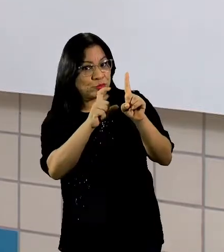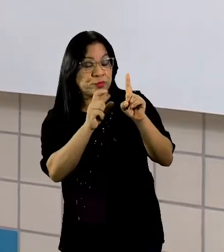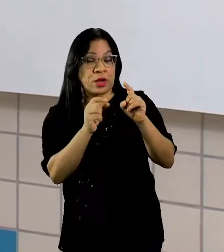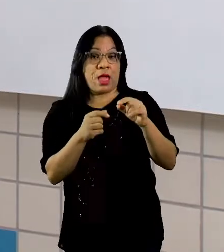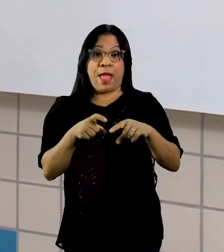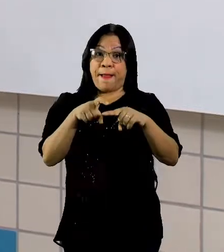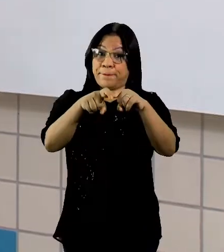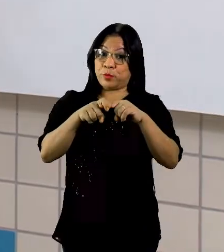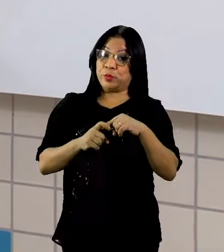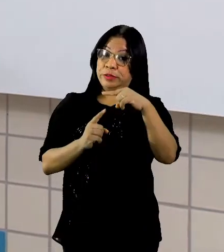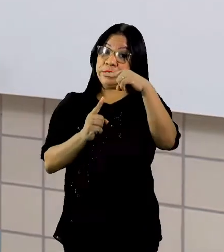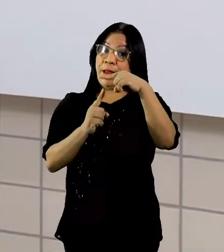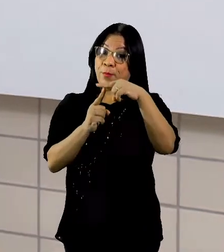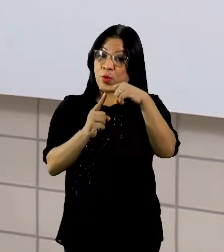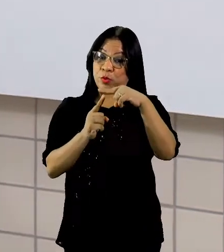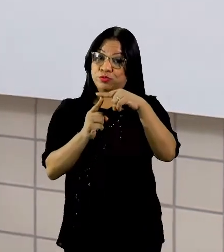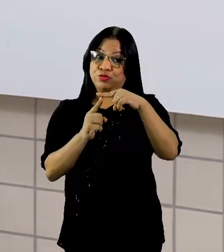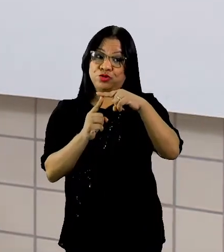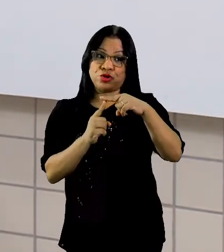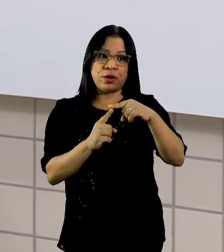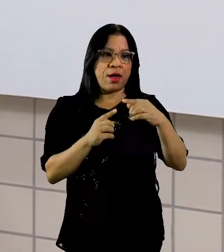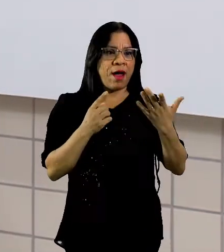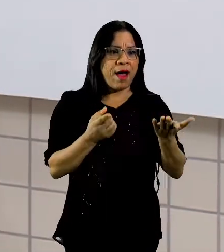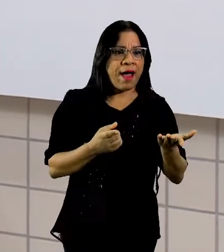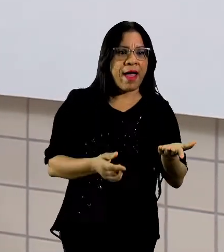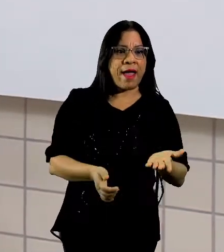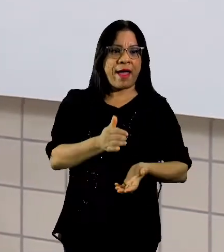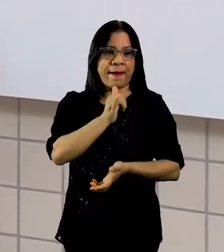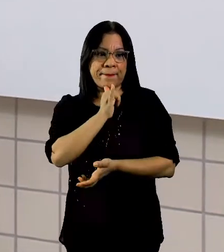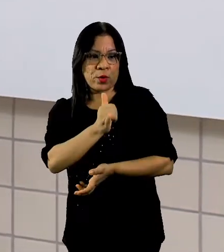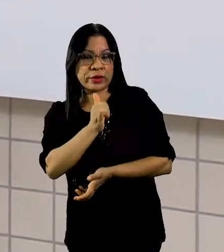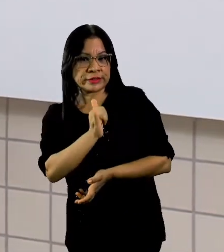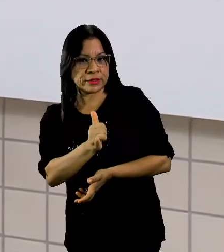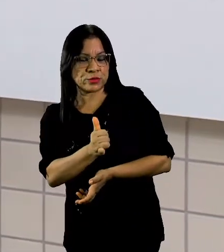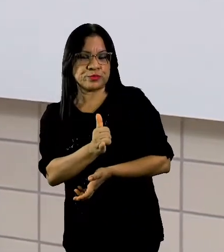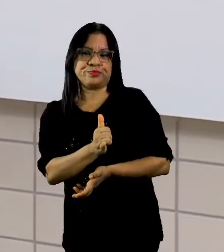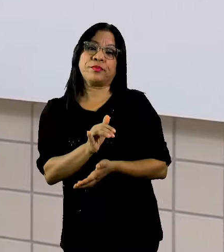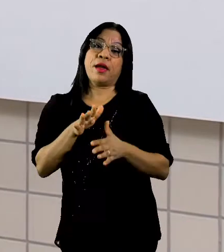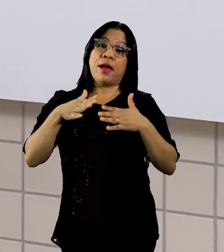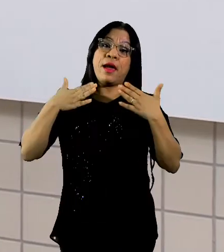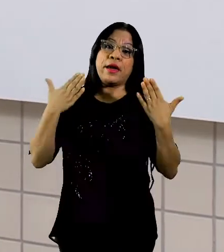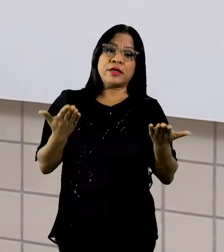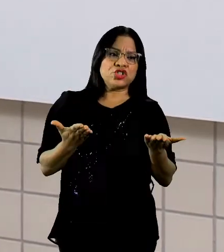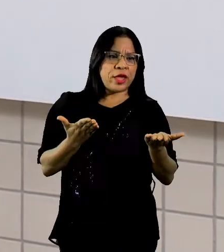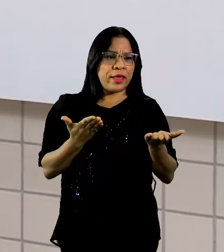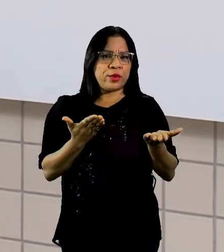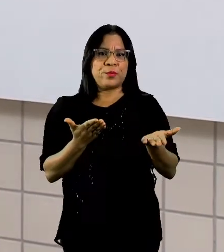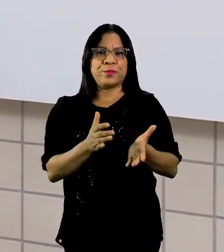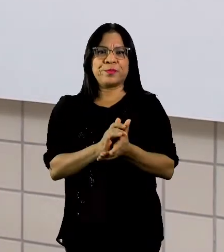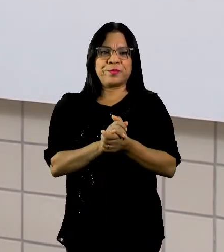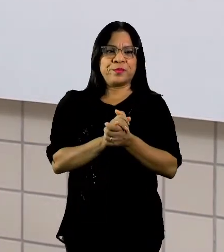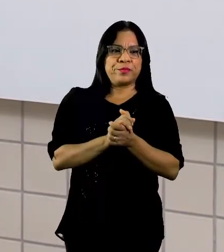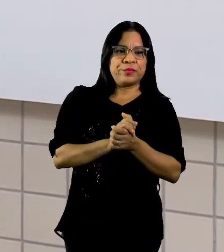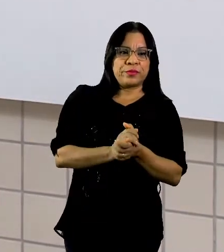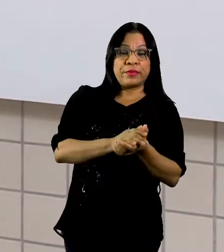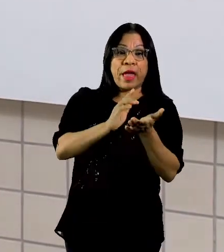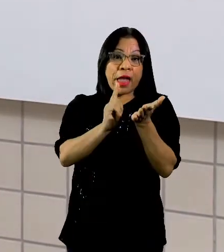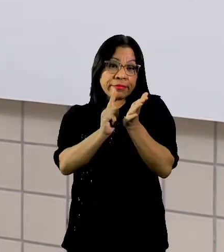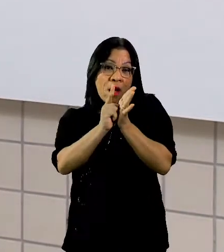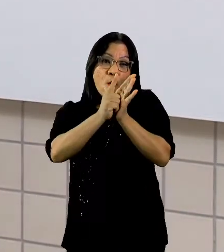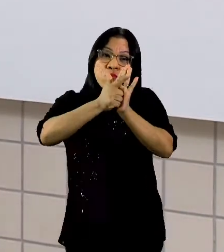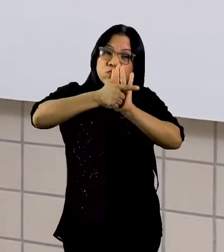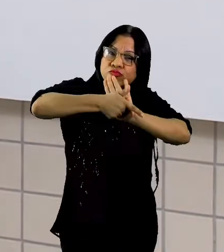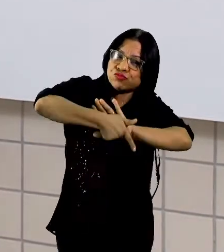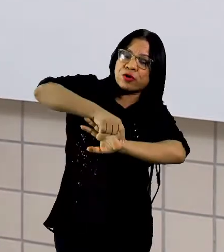narração. E o gênero? Qual a diferença, então? O gênero é o texto específico, é a